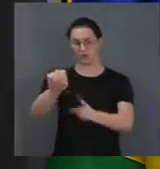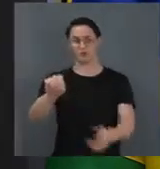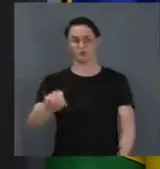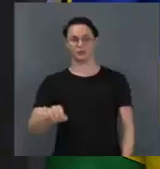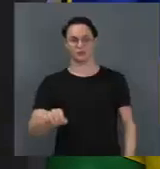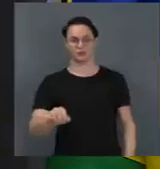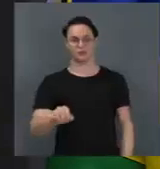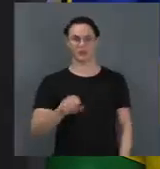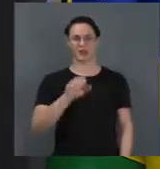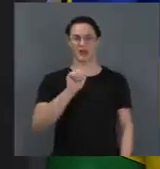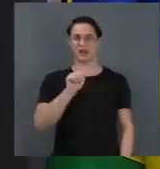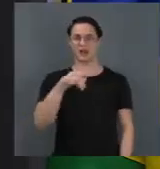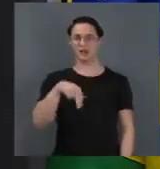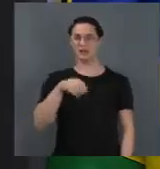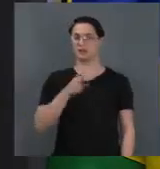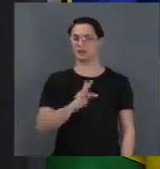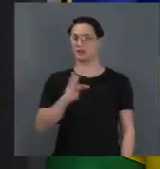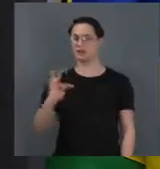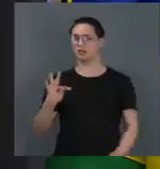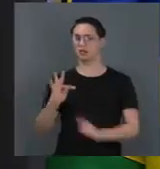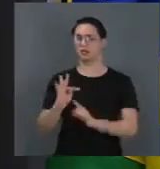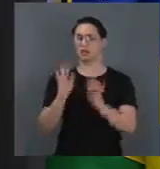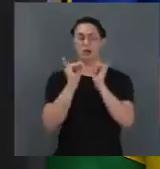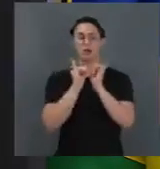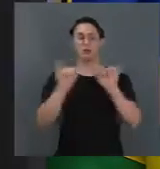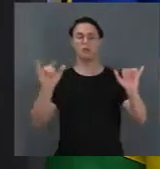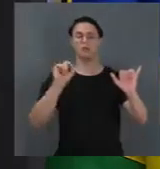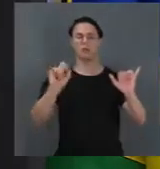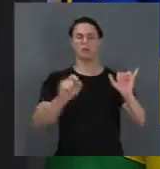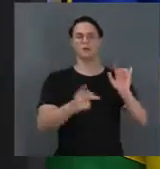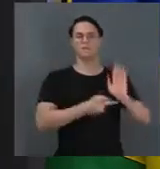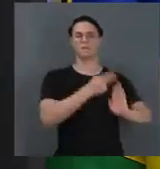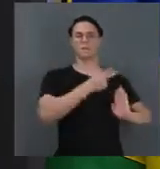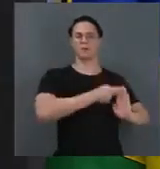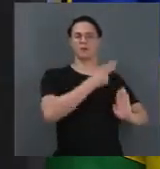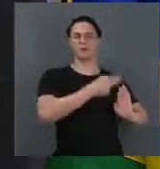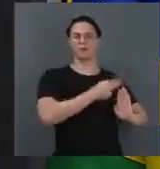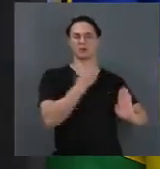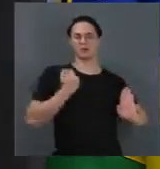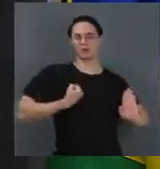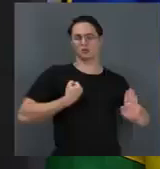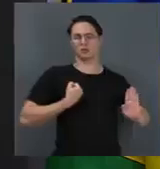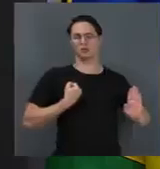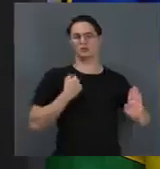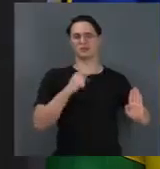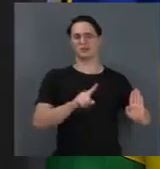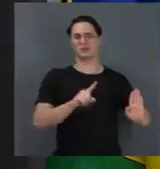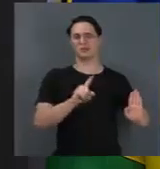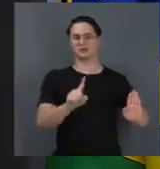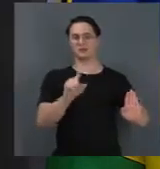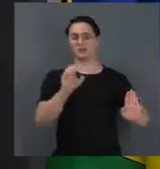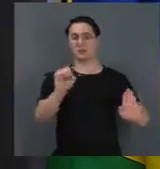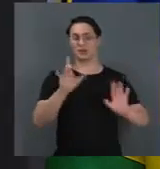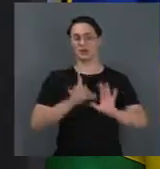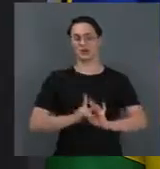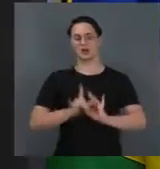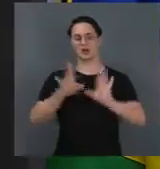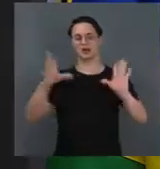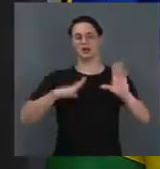de Transportes Terrestres publica a portaria número 110, autorizando